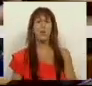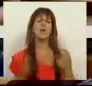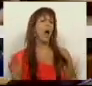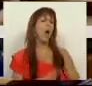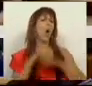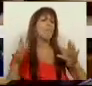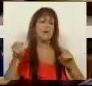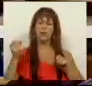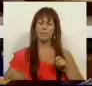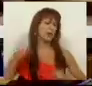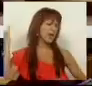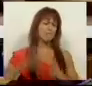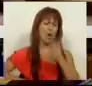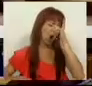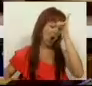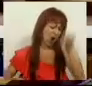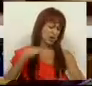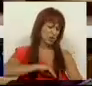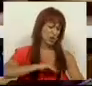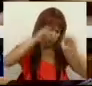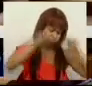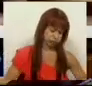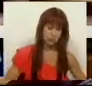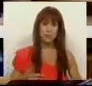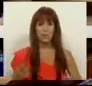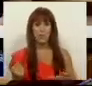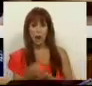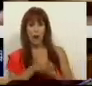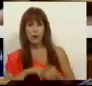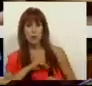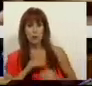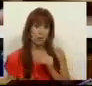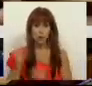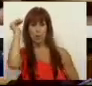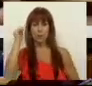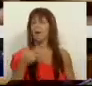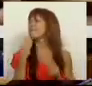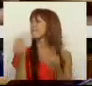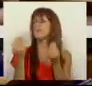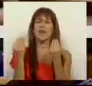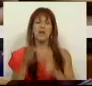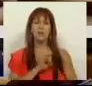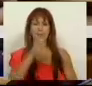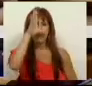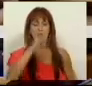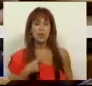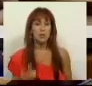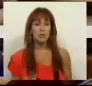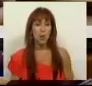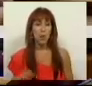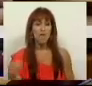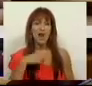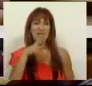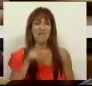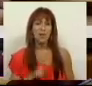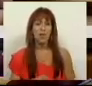aumentaram brutalmente os impostos sobre o salário, que a receita até subiu. Isto é fantástico, Sr. Primeiro-Ministro. Não vai certamente